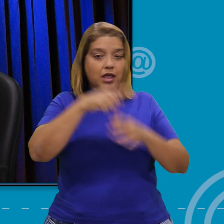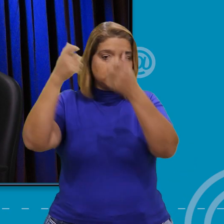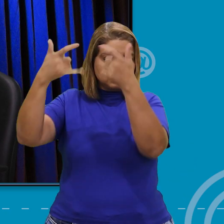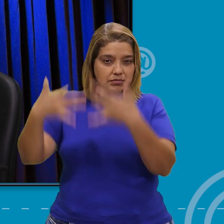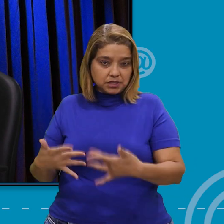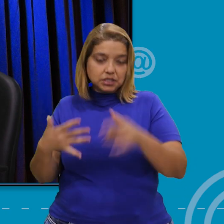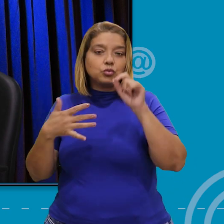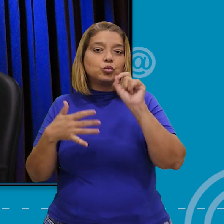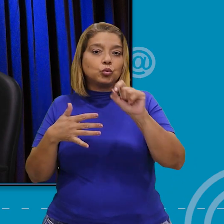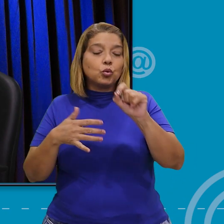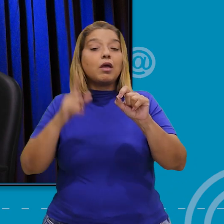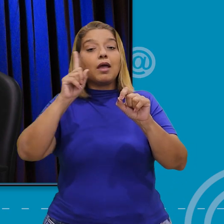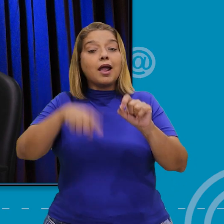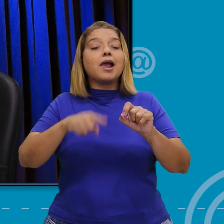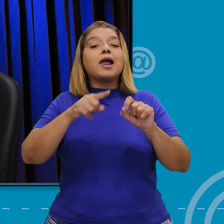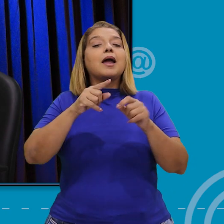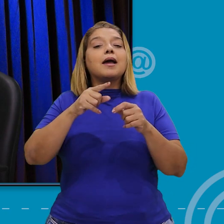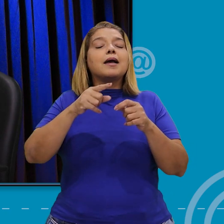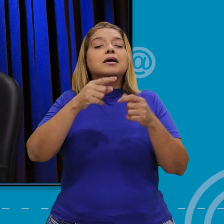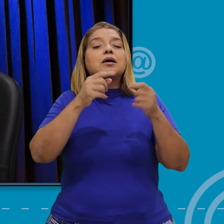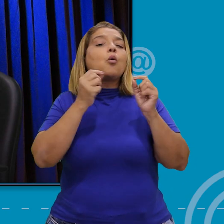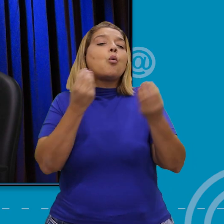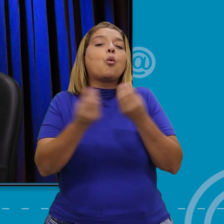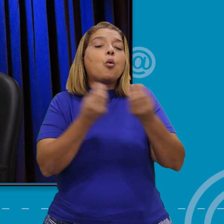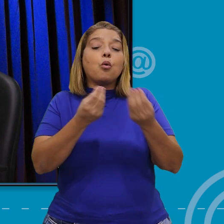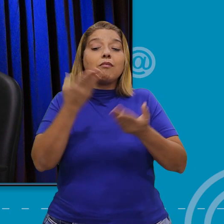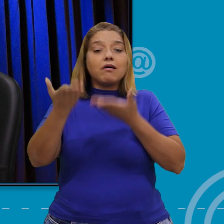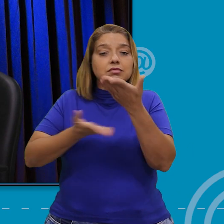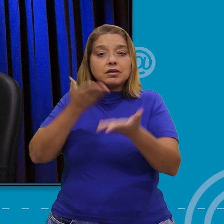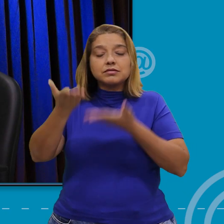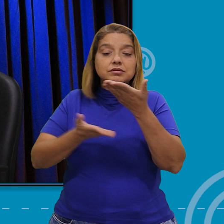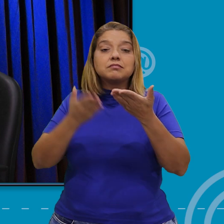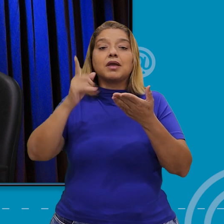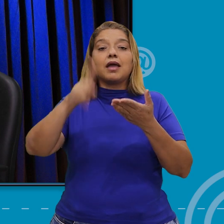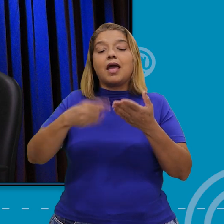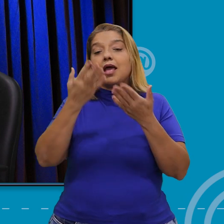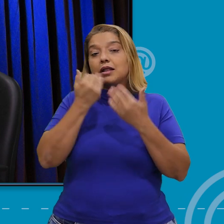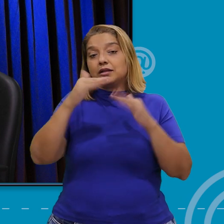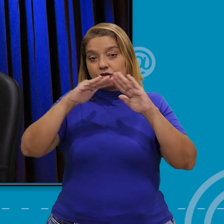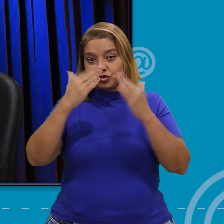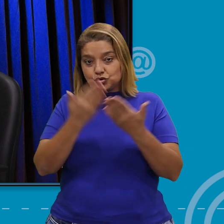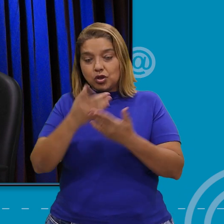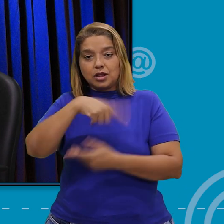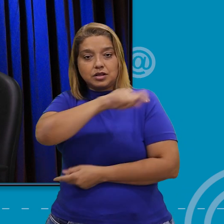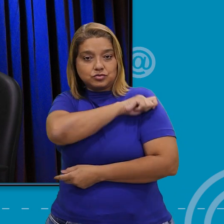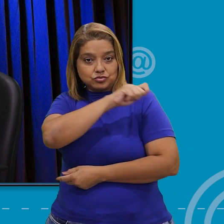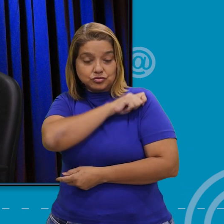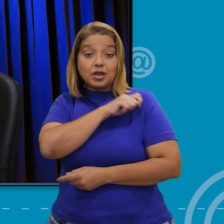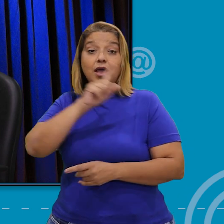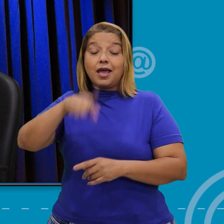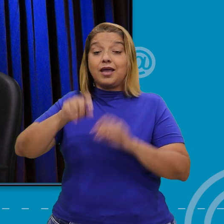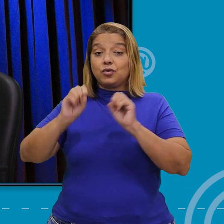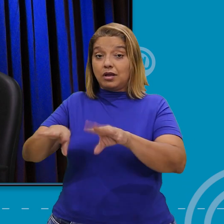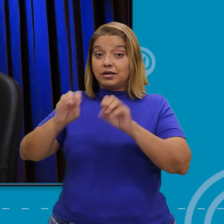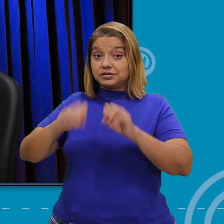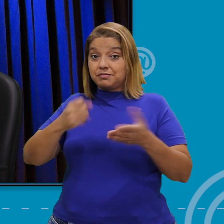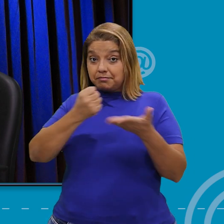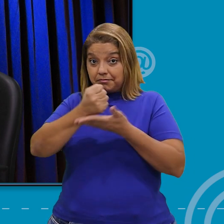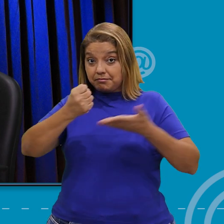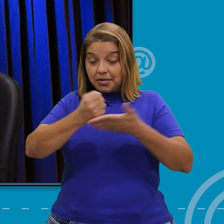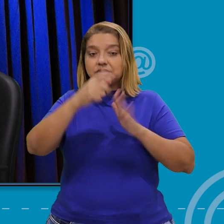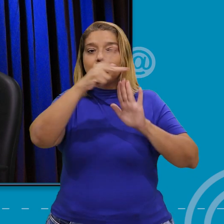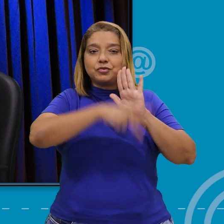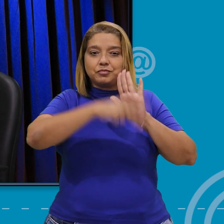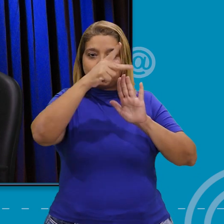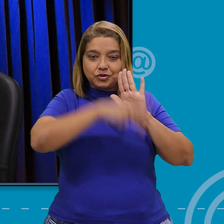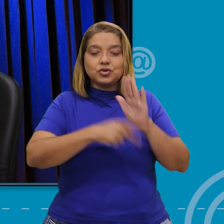essa normativa, ela vai dispor sobre o atendimento da alimentação escolar aos alunos da educação básica no